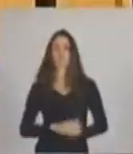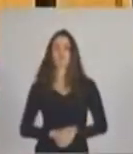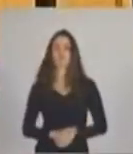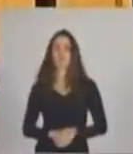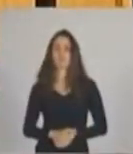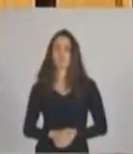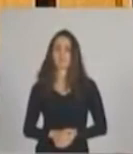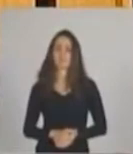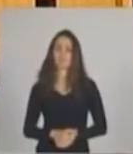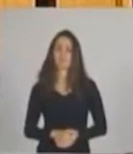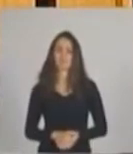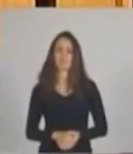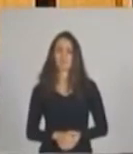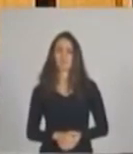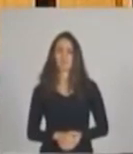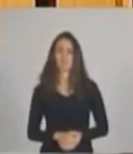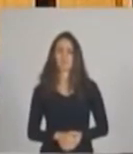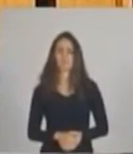Sá.